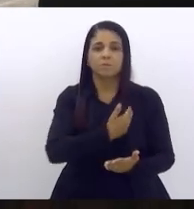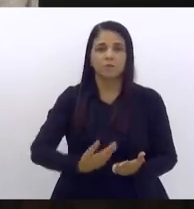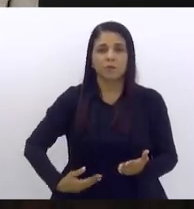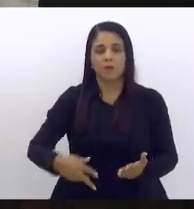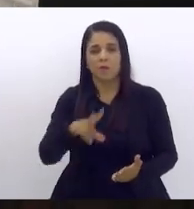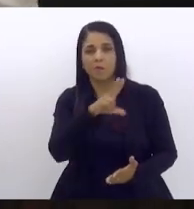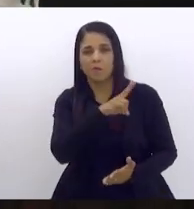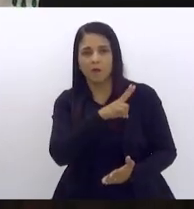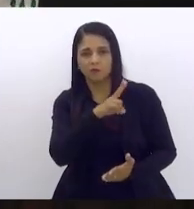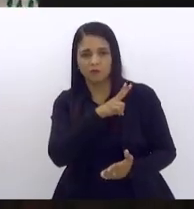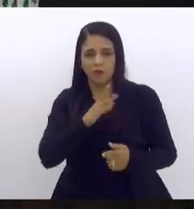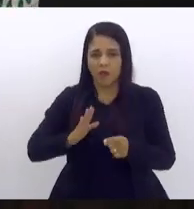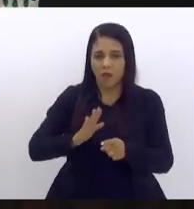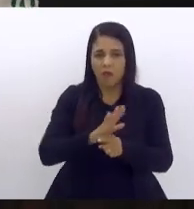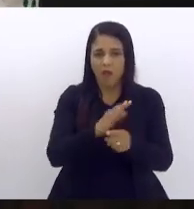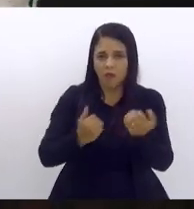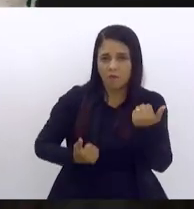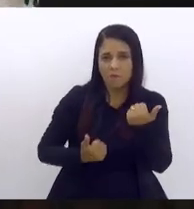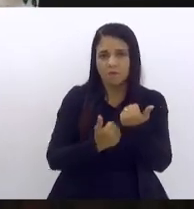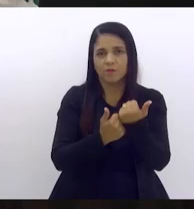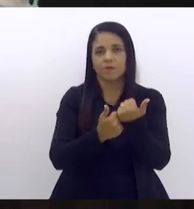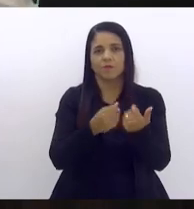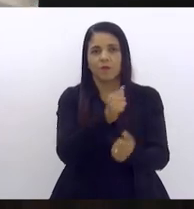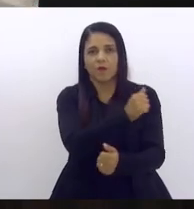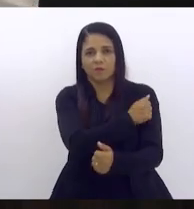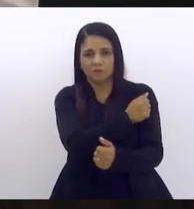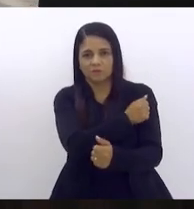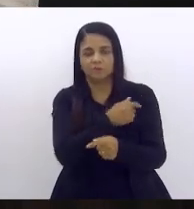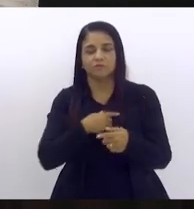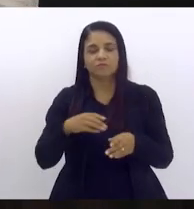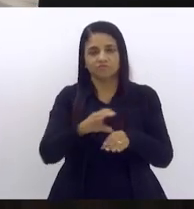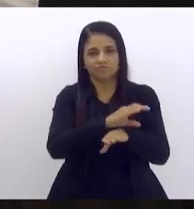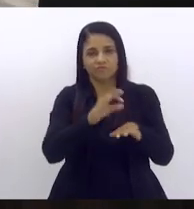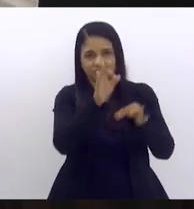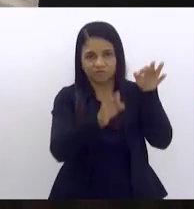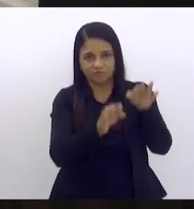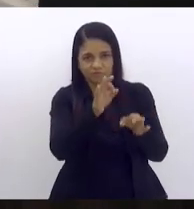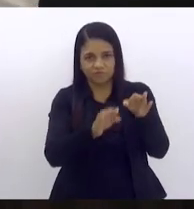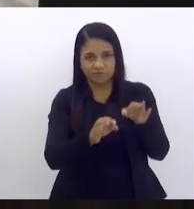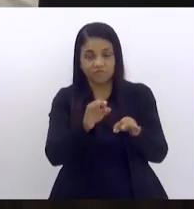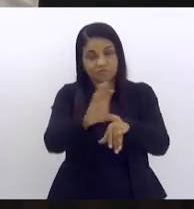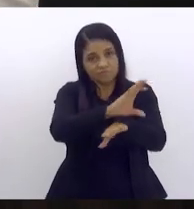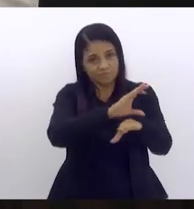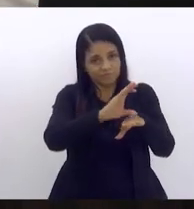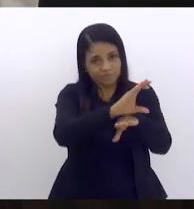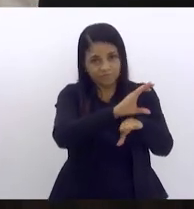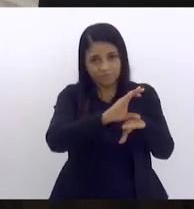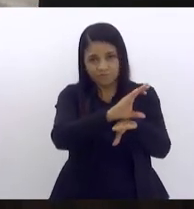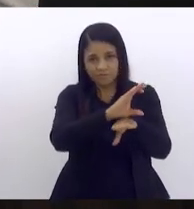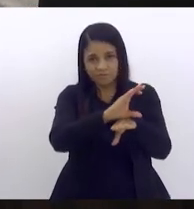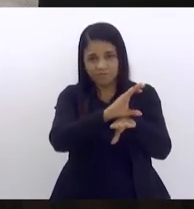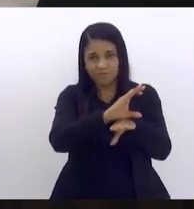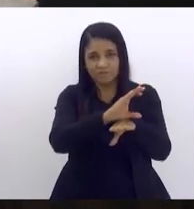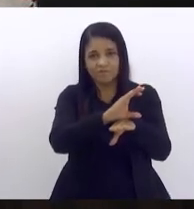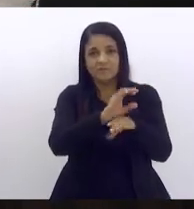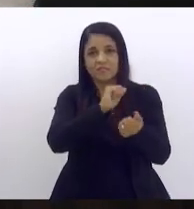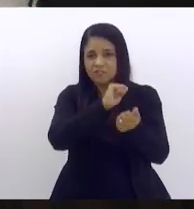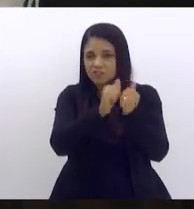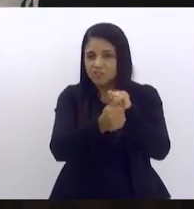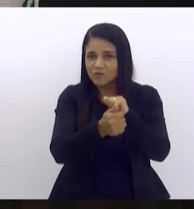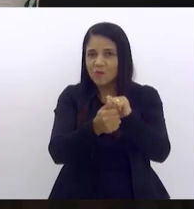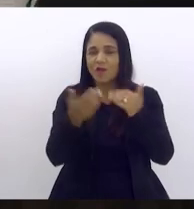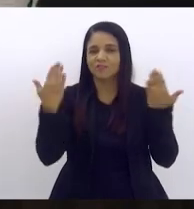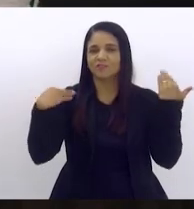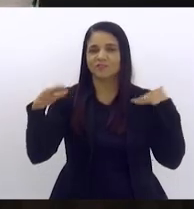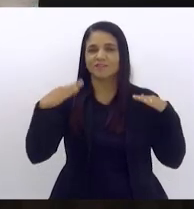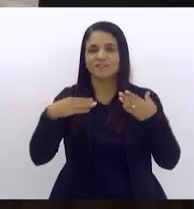privada no âmbito do Estado. Pareceres das comissões Constituição e Justiça pela Constitucionalidade, de Esporte e Lazer,